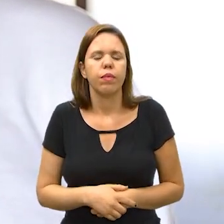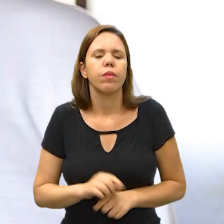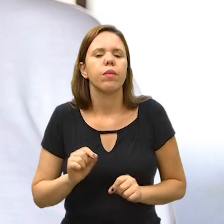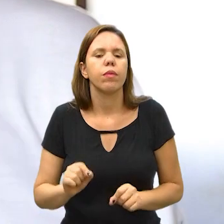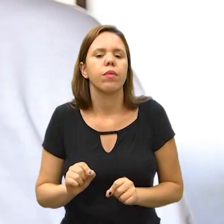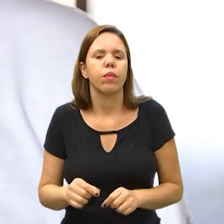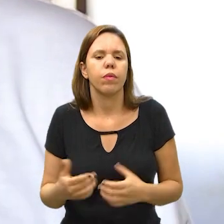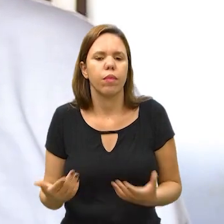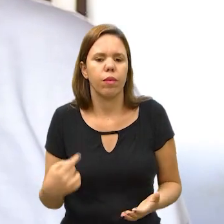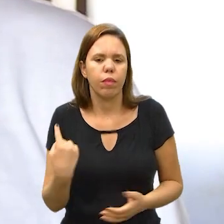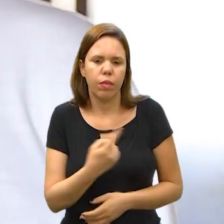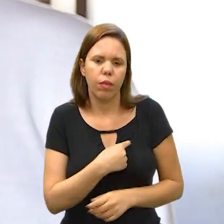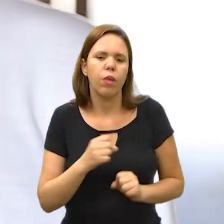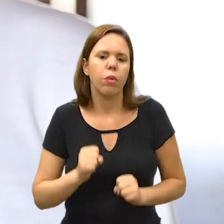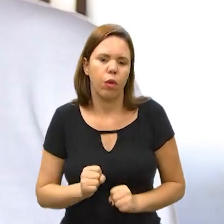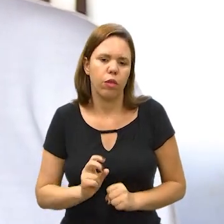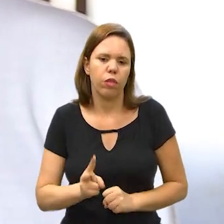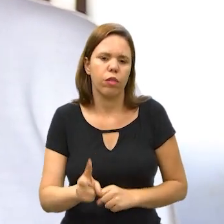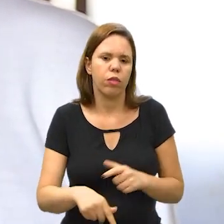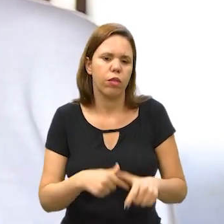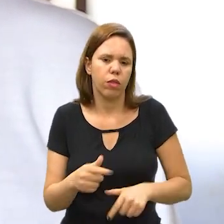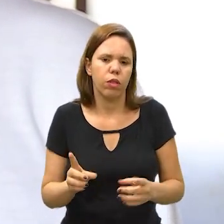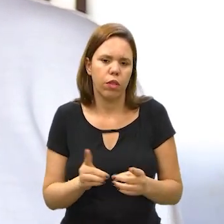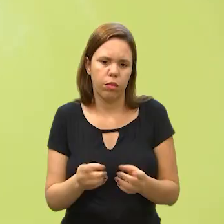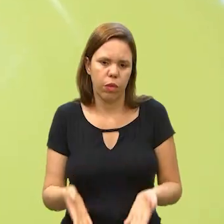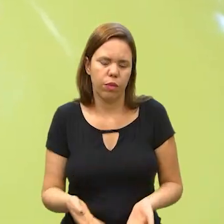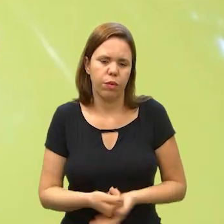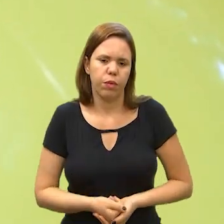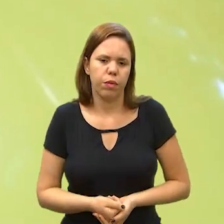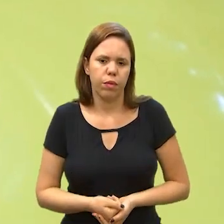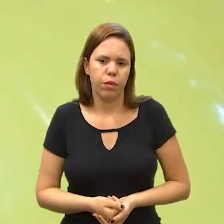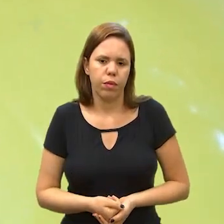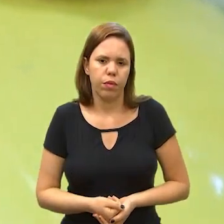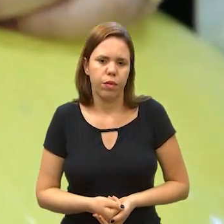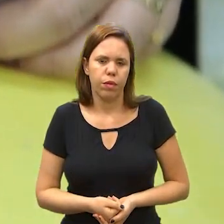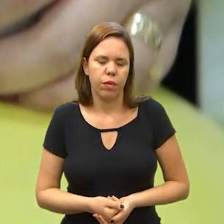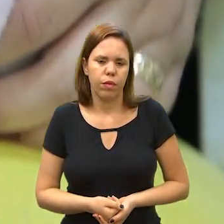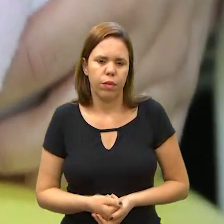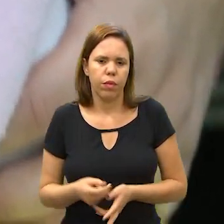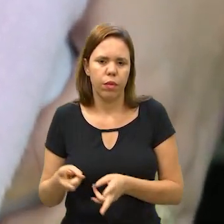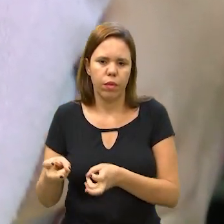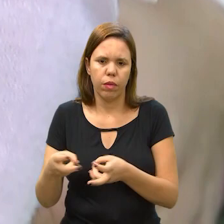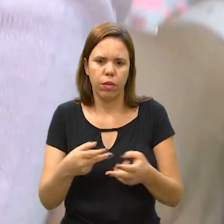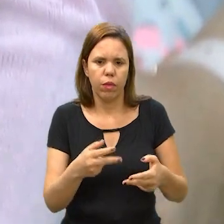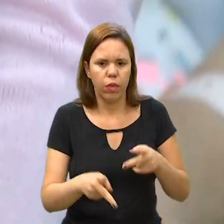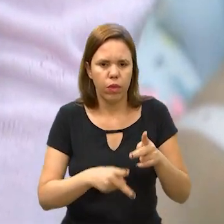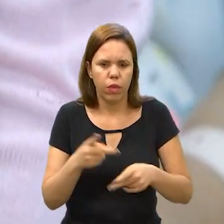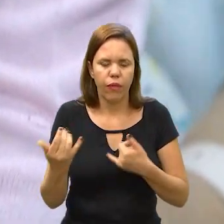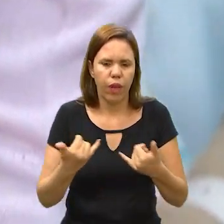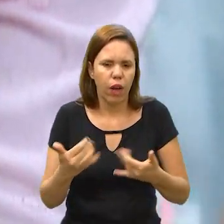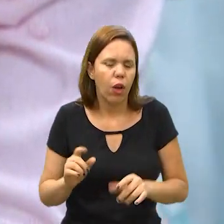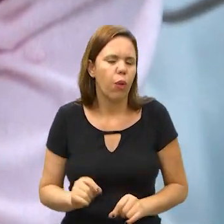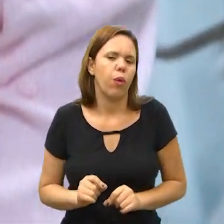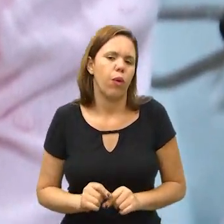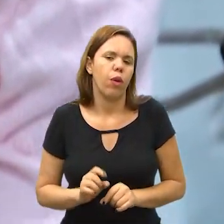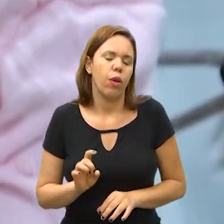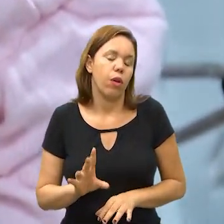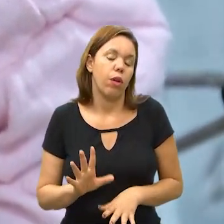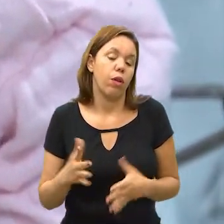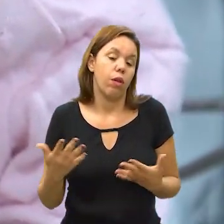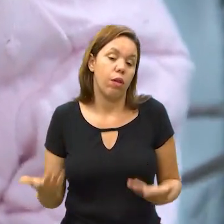que a gente possa dar continuidade a esse trabalho. E nós ficamos escutando muitas coisas, né?